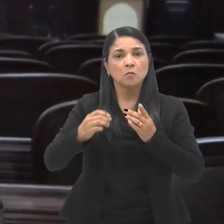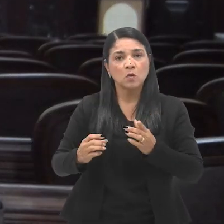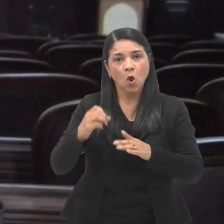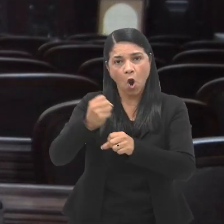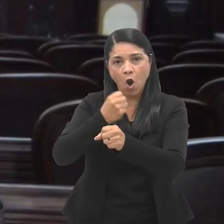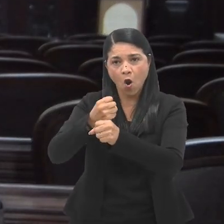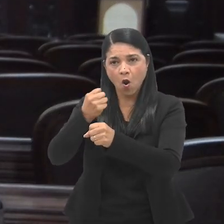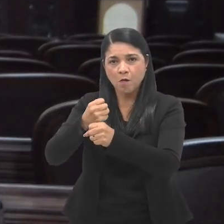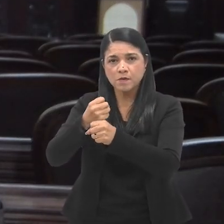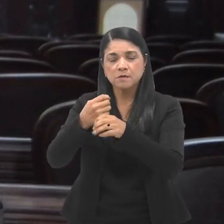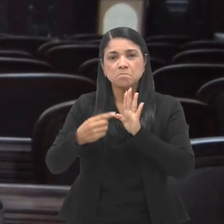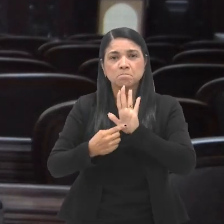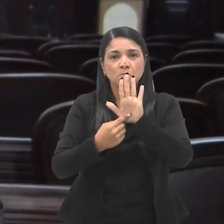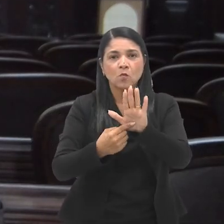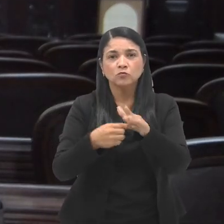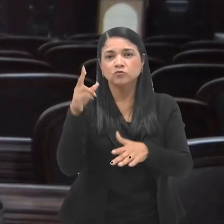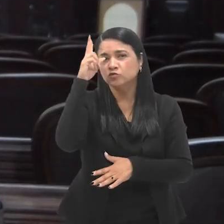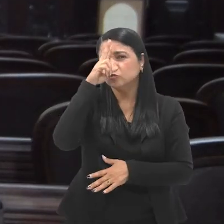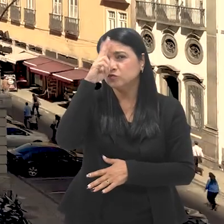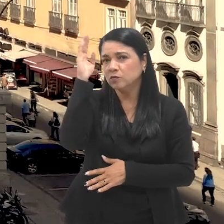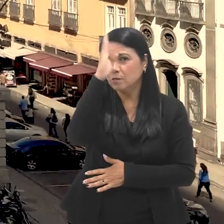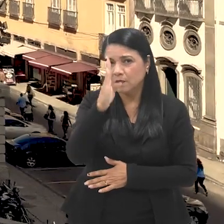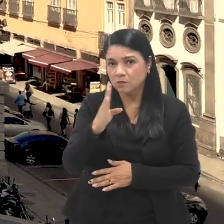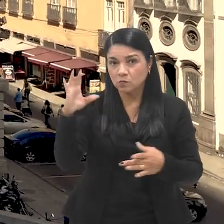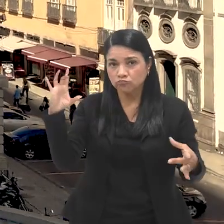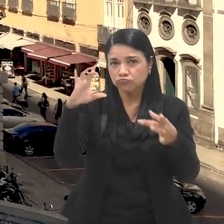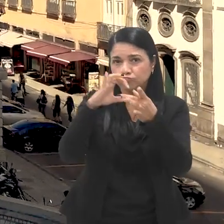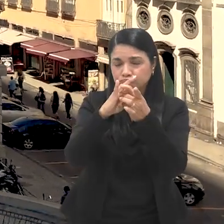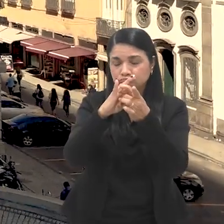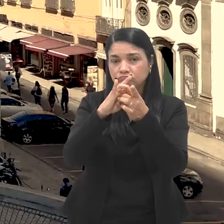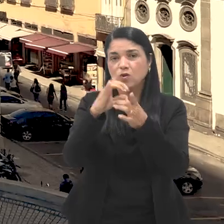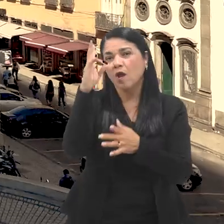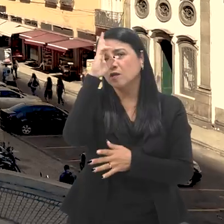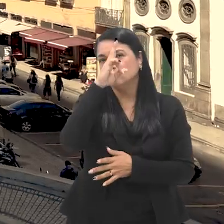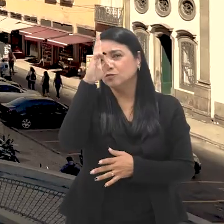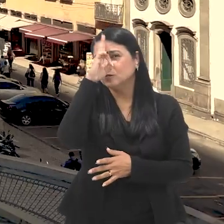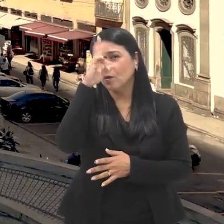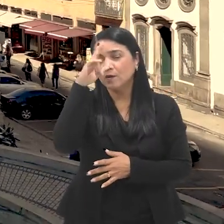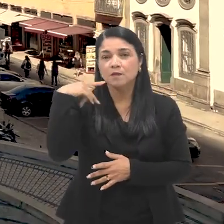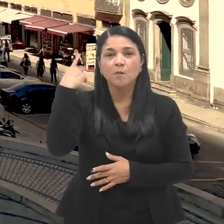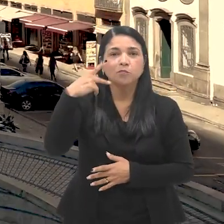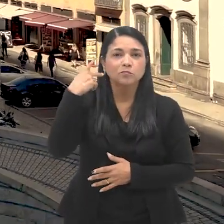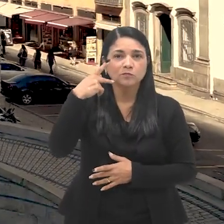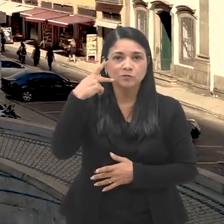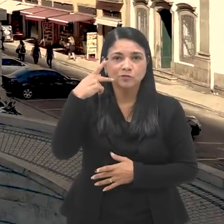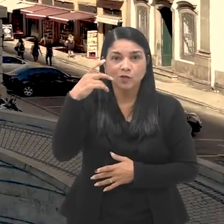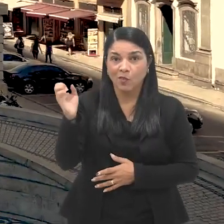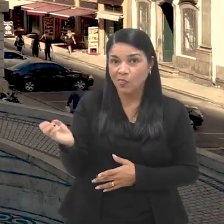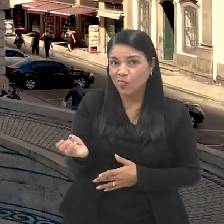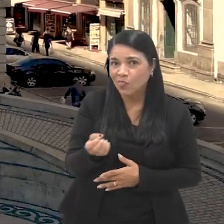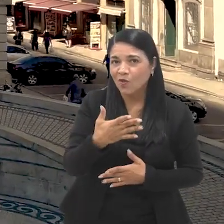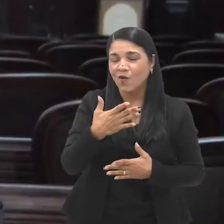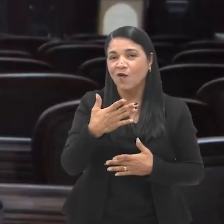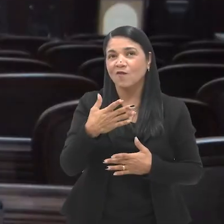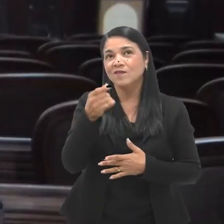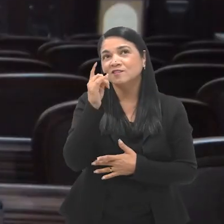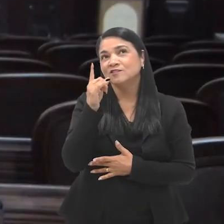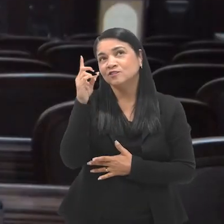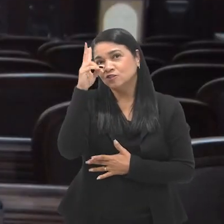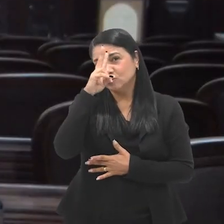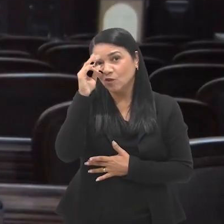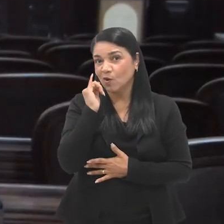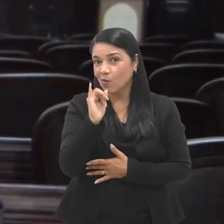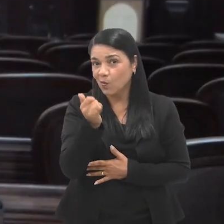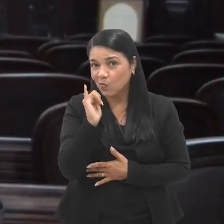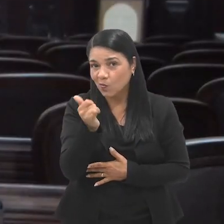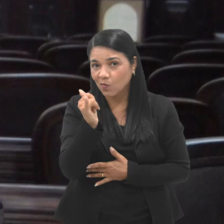que refletisse a história do Brasil em conjunto com a história do próprio parlamento. Uma inovação até então. Contar